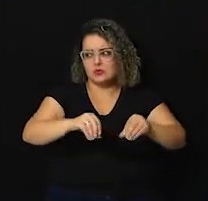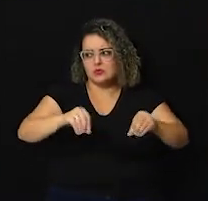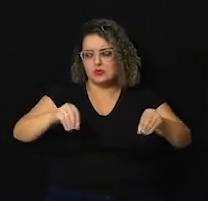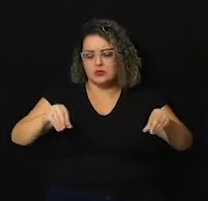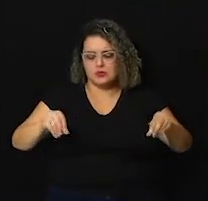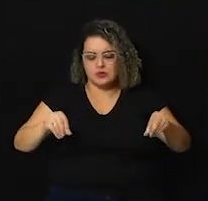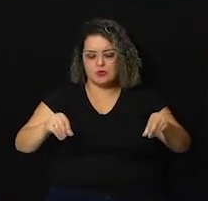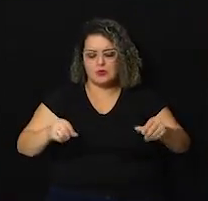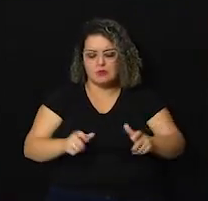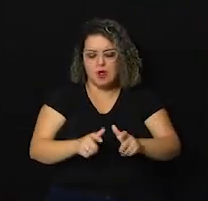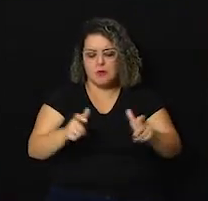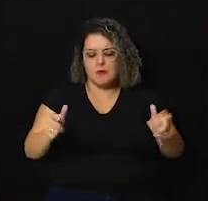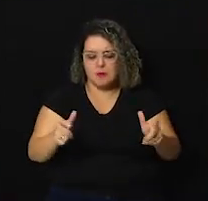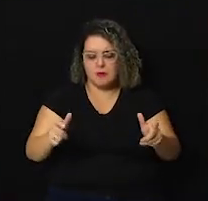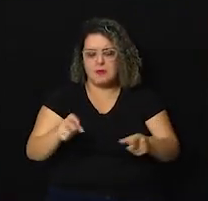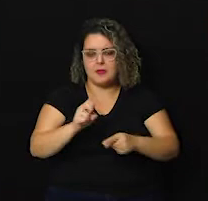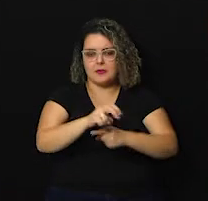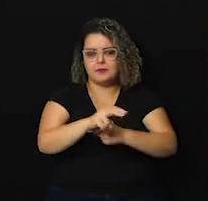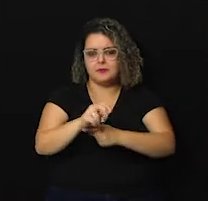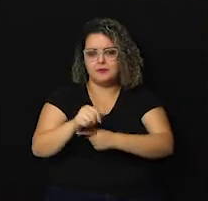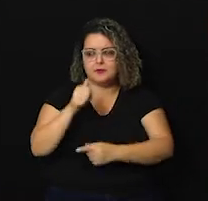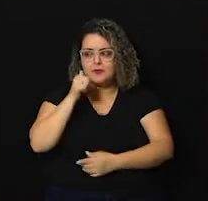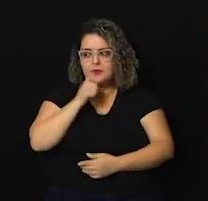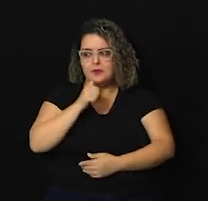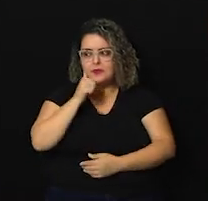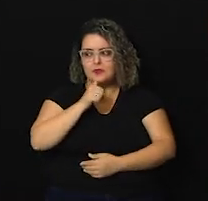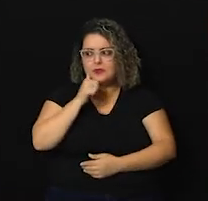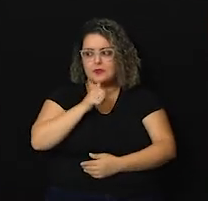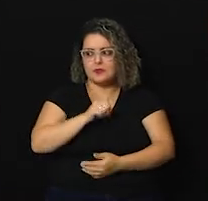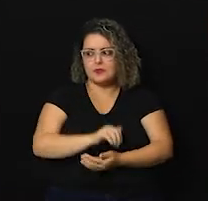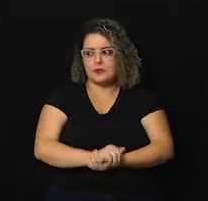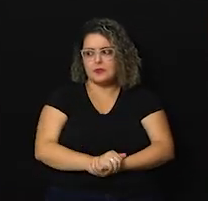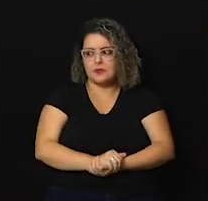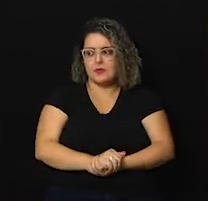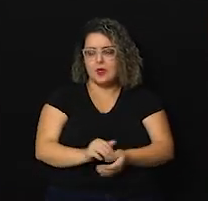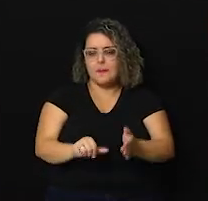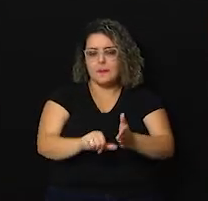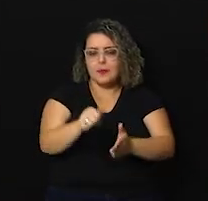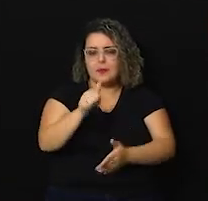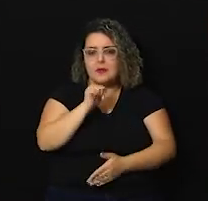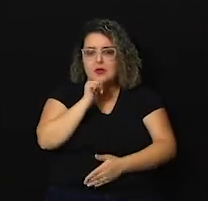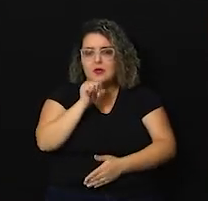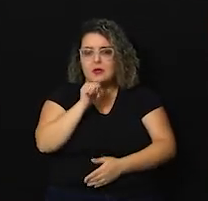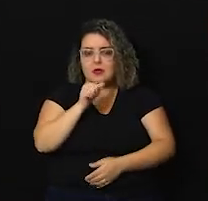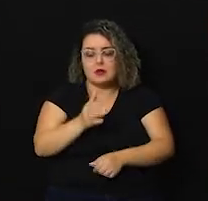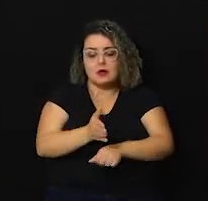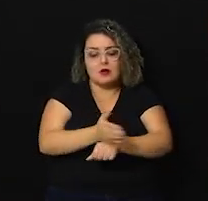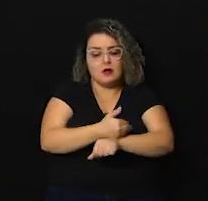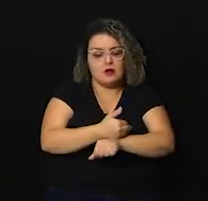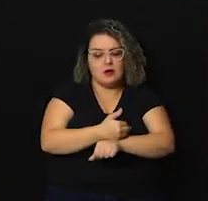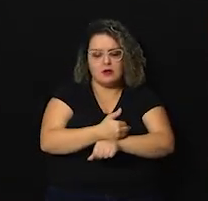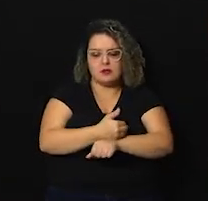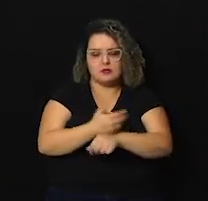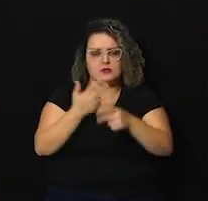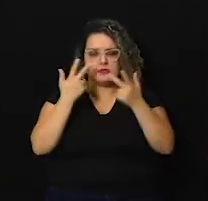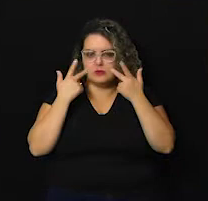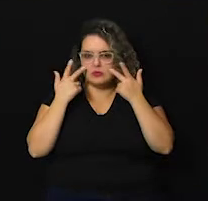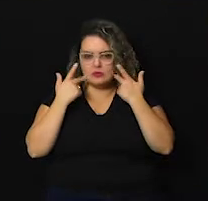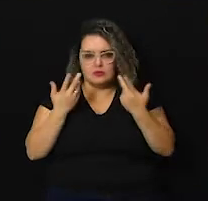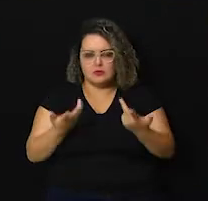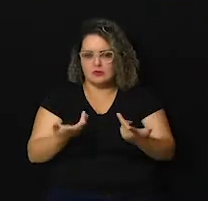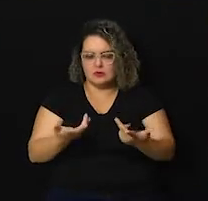grande quantidade, que as meninas, por exemplo, têm uma menarca, sua primeira menstruação, muito mais cedo do que o